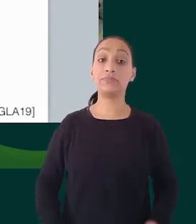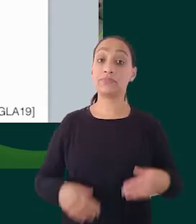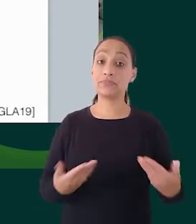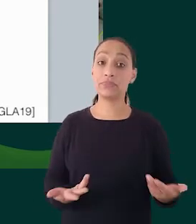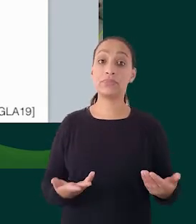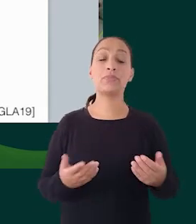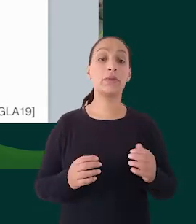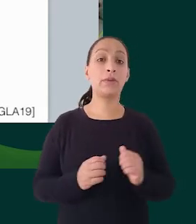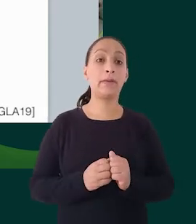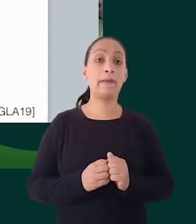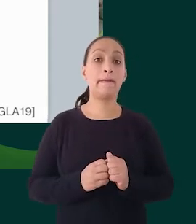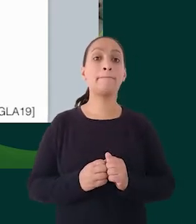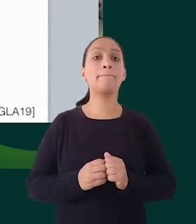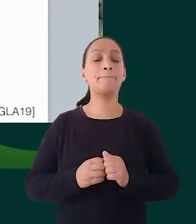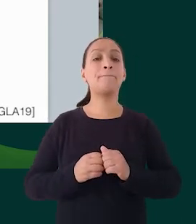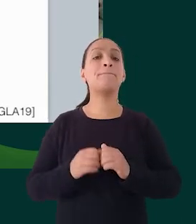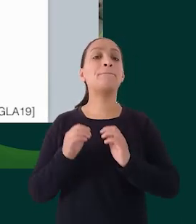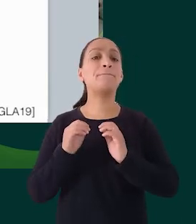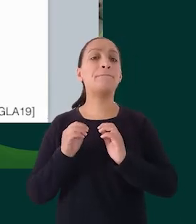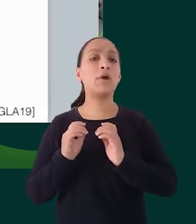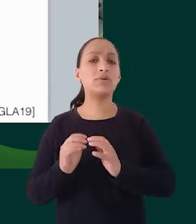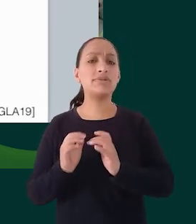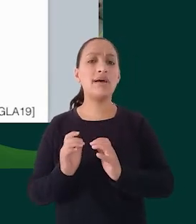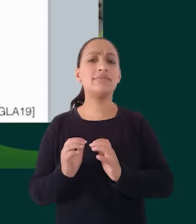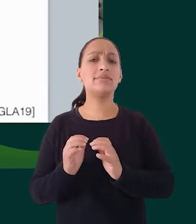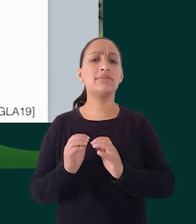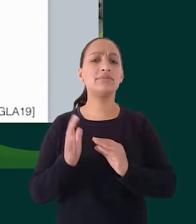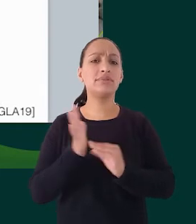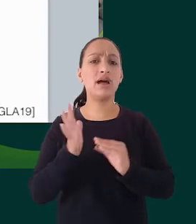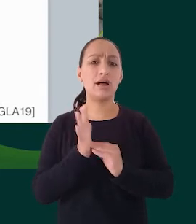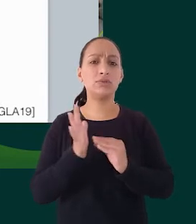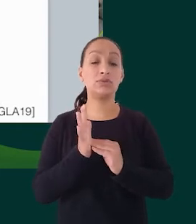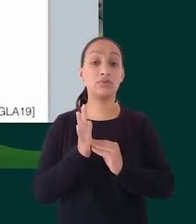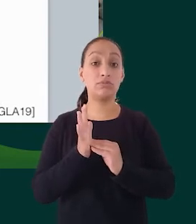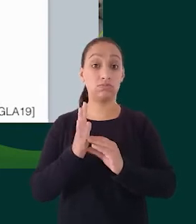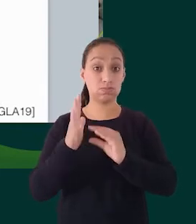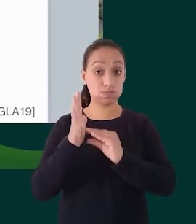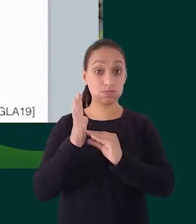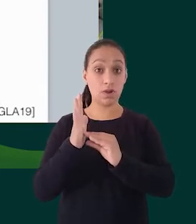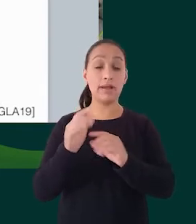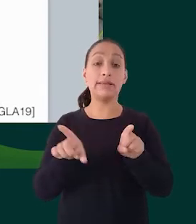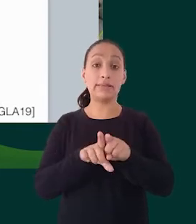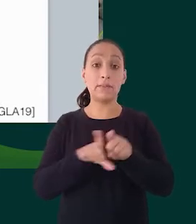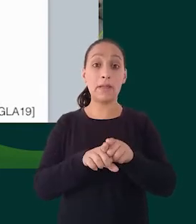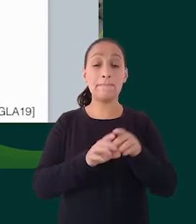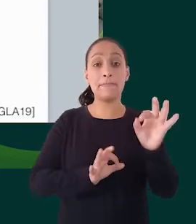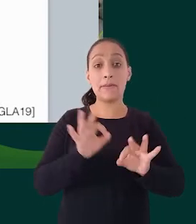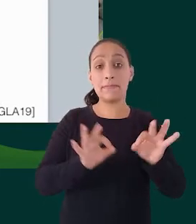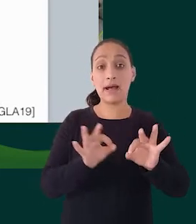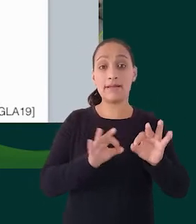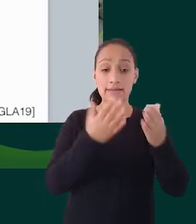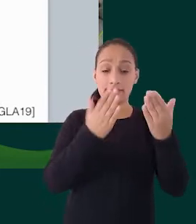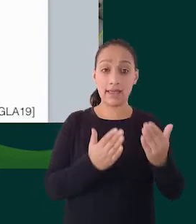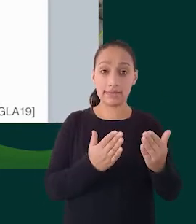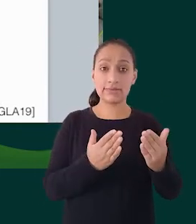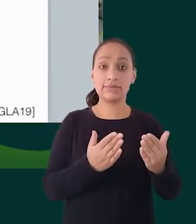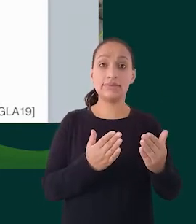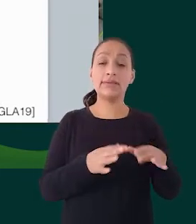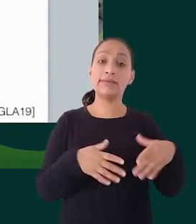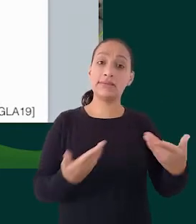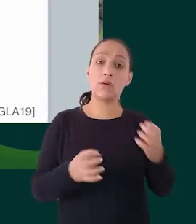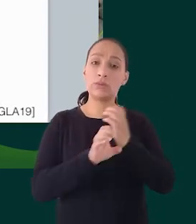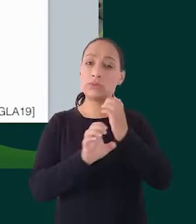Processa os dados em grande escala, monitora e mantém sistemas e prepara análise de dados. Então, esse cara da esquerda, o engenheiro de dados, é o cara